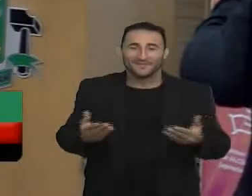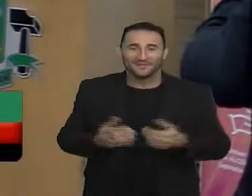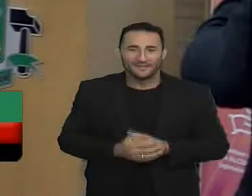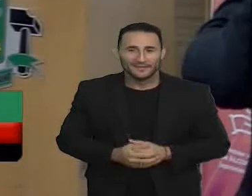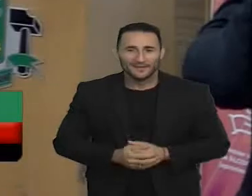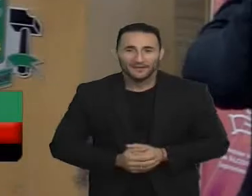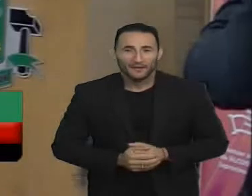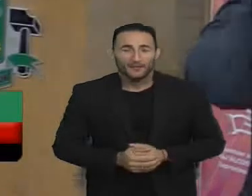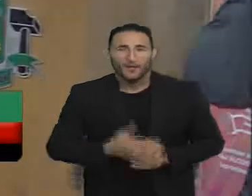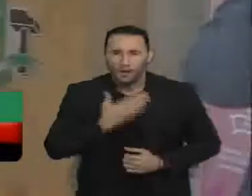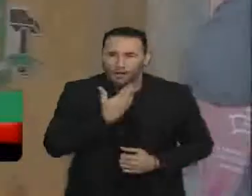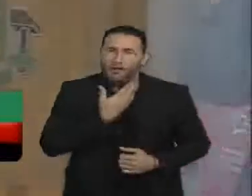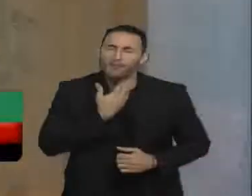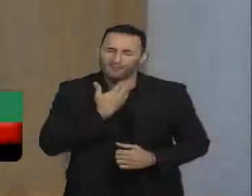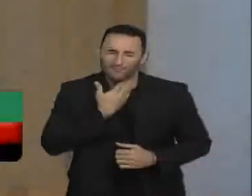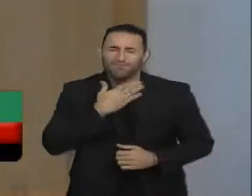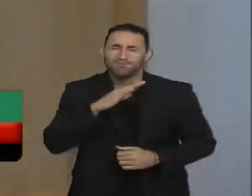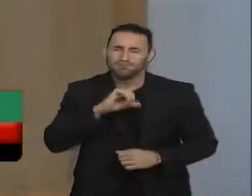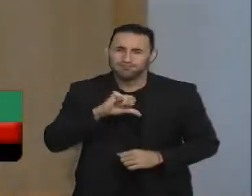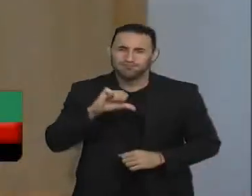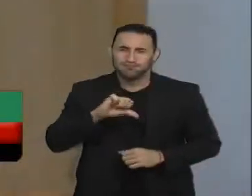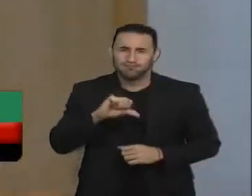está bem ruim a voz.